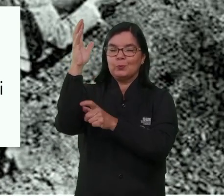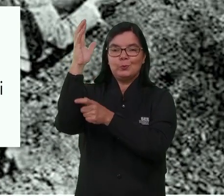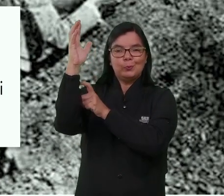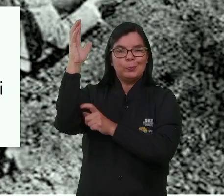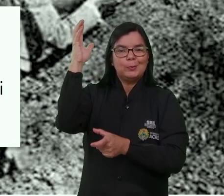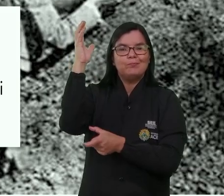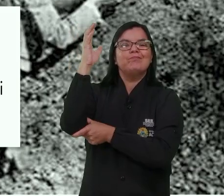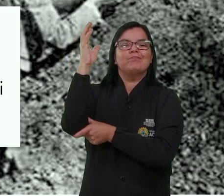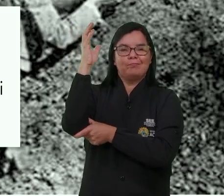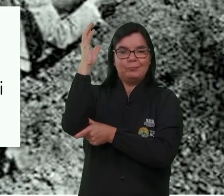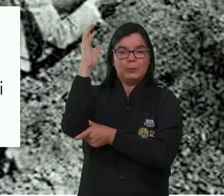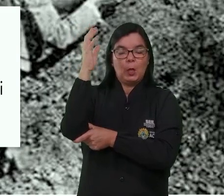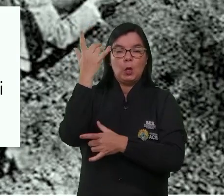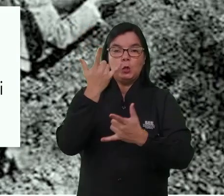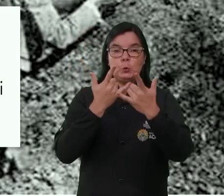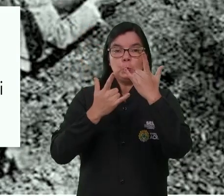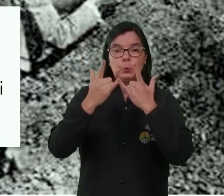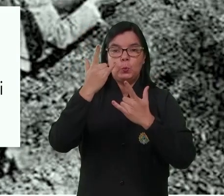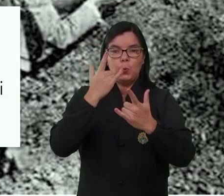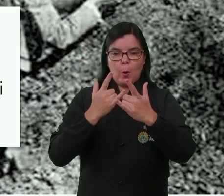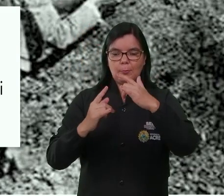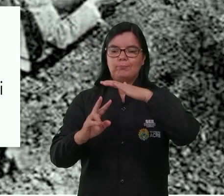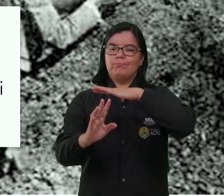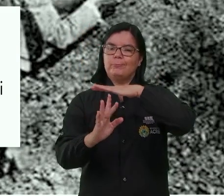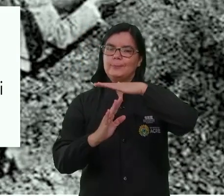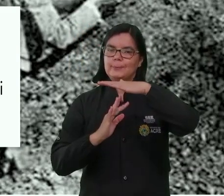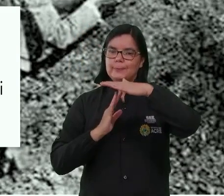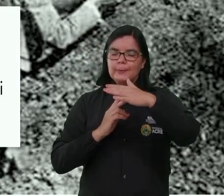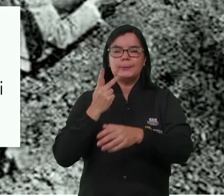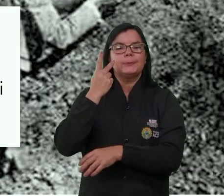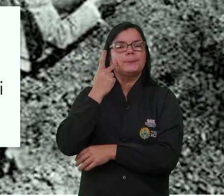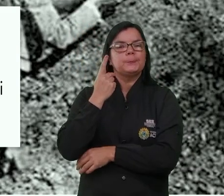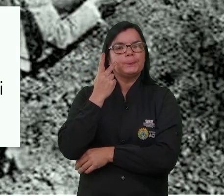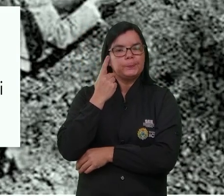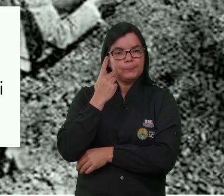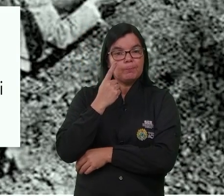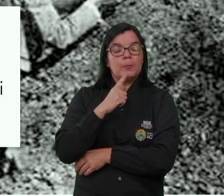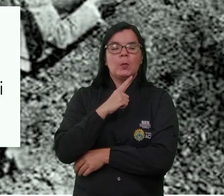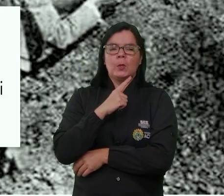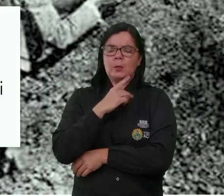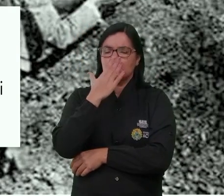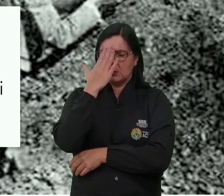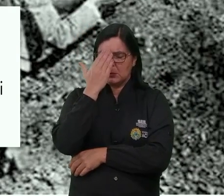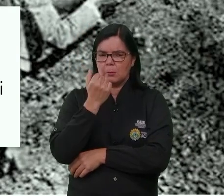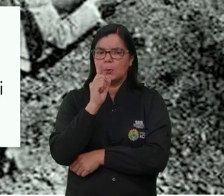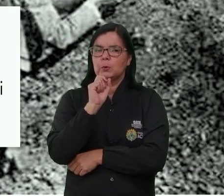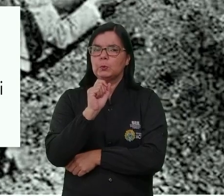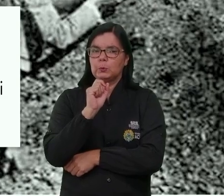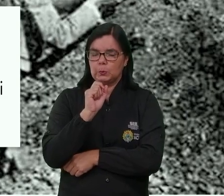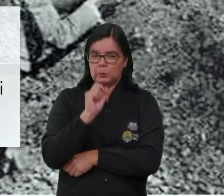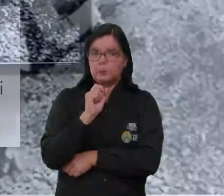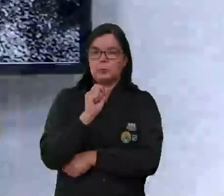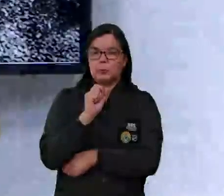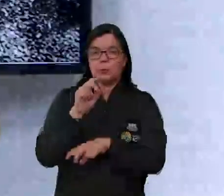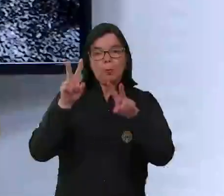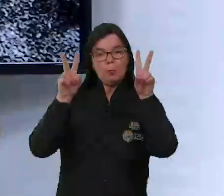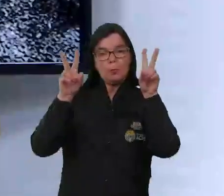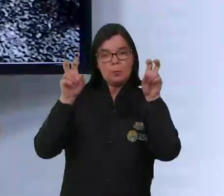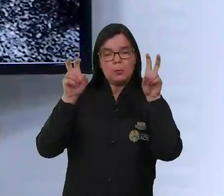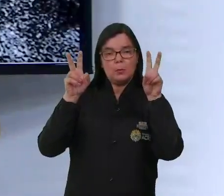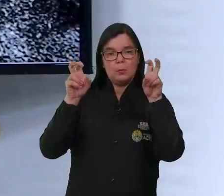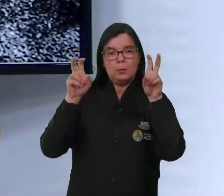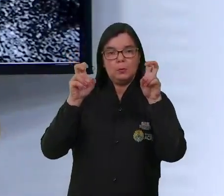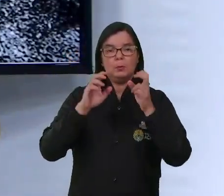borracha, atraindo migrantes do Nordeste. E nós temos conhecimento, com base nesse tópico,